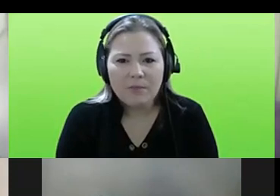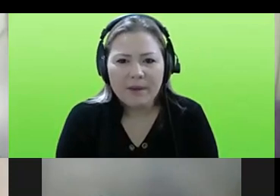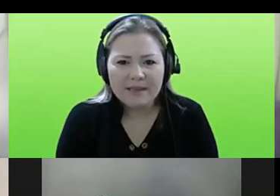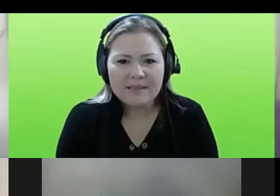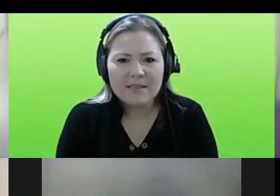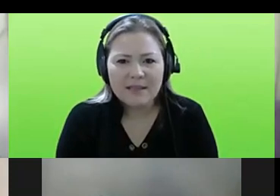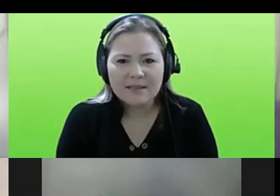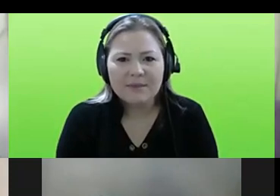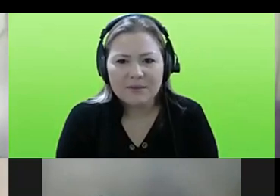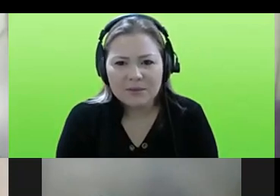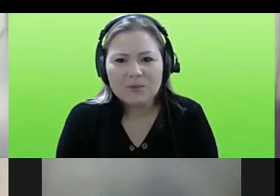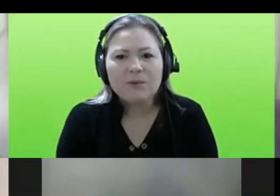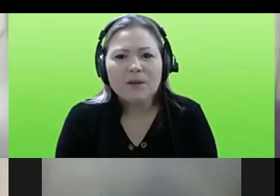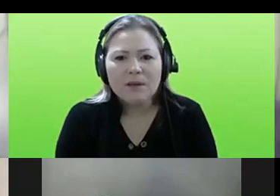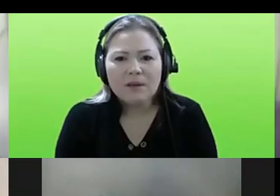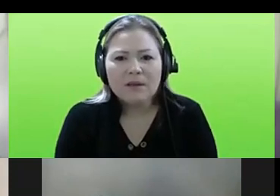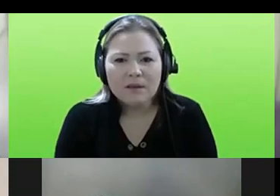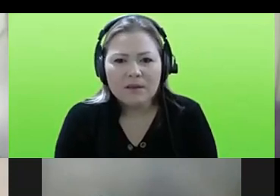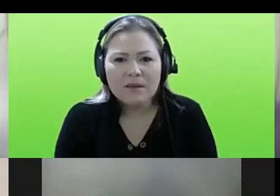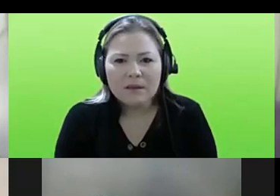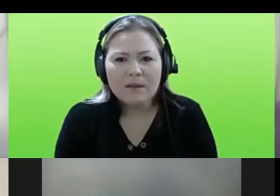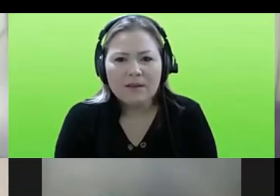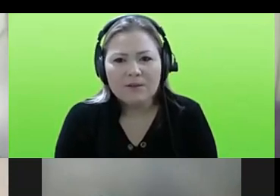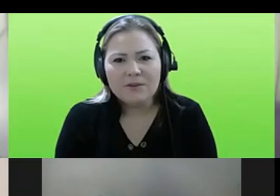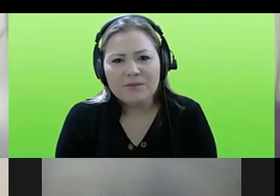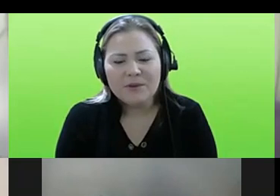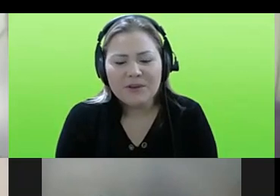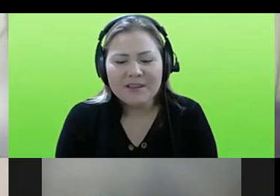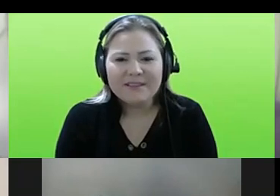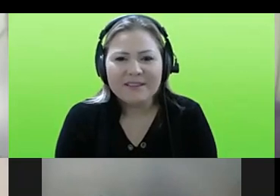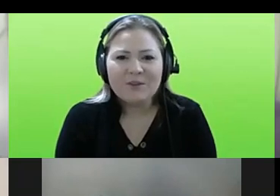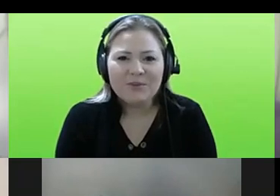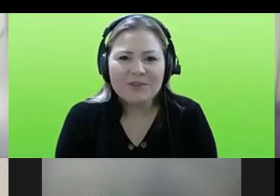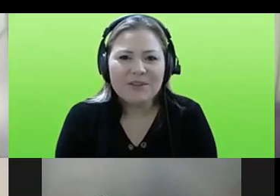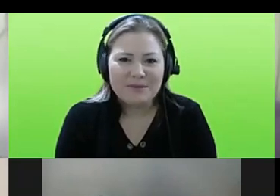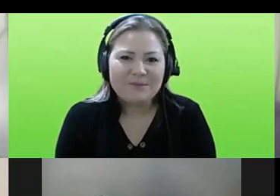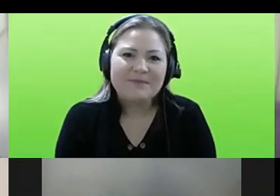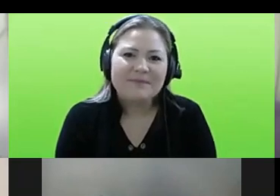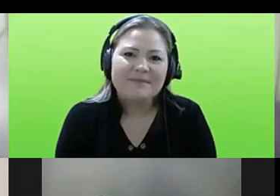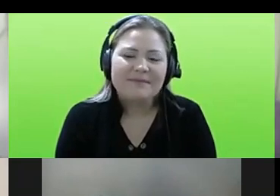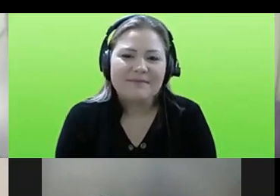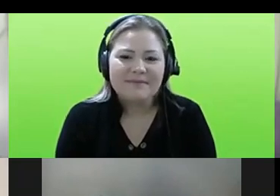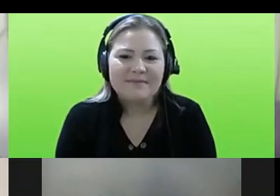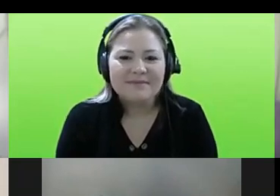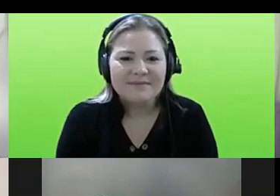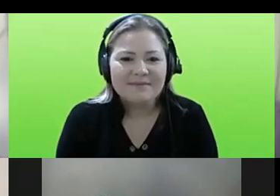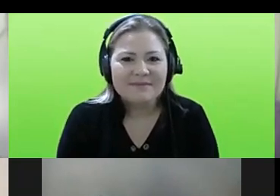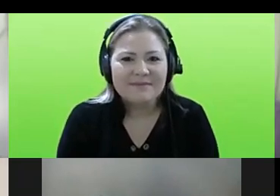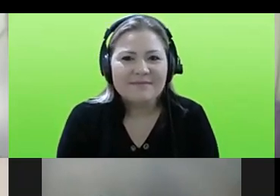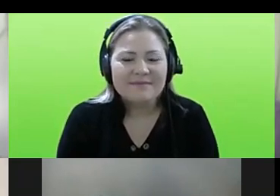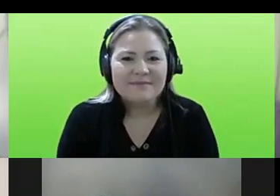cinco países, né, da Mercosul. E o meu orientando é o professor Emil.